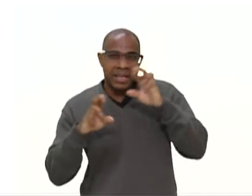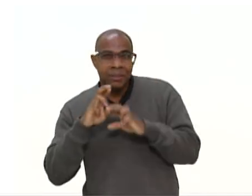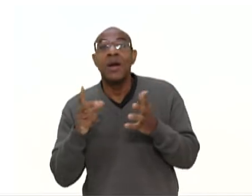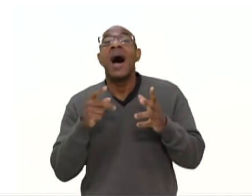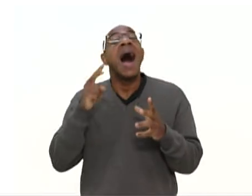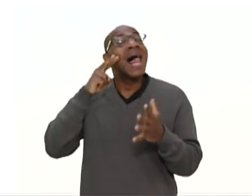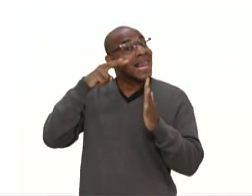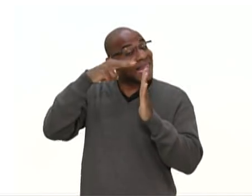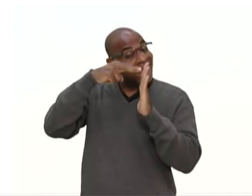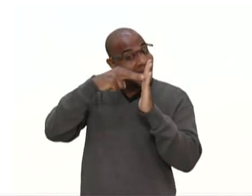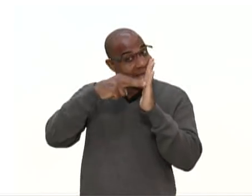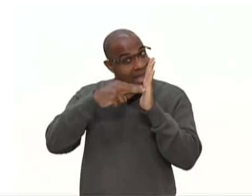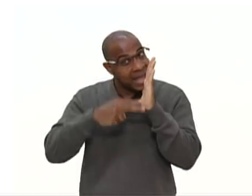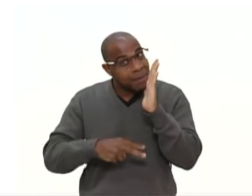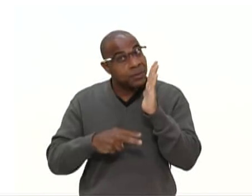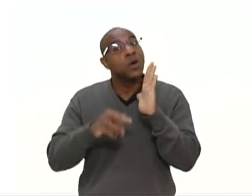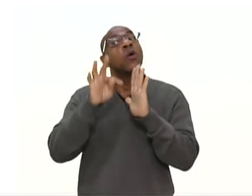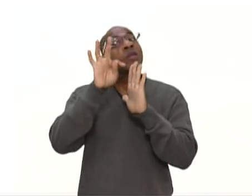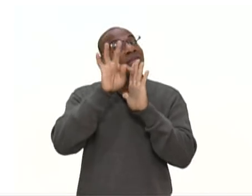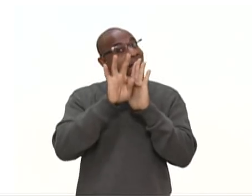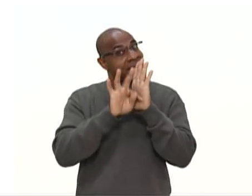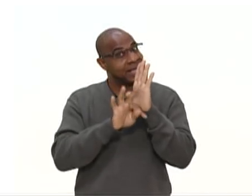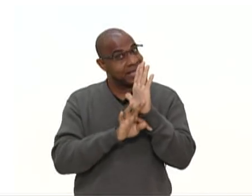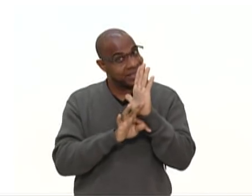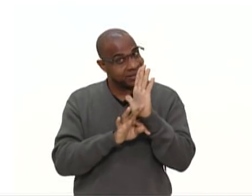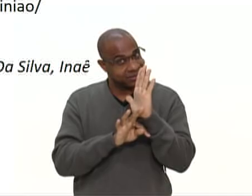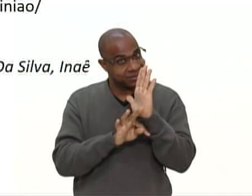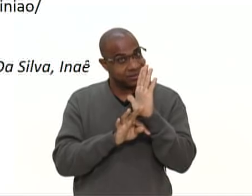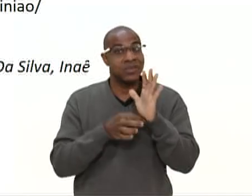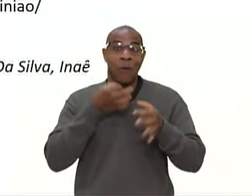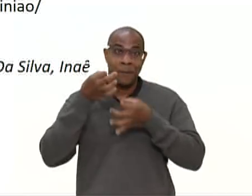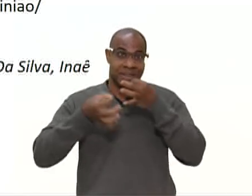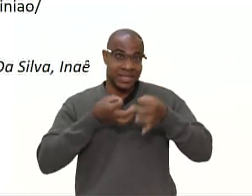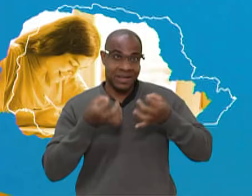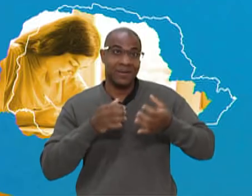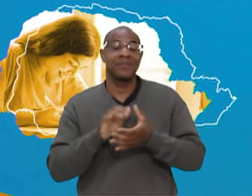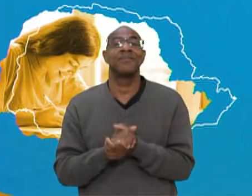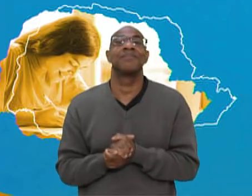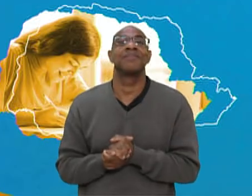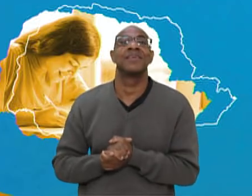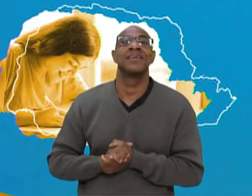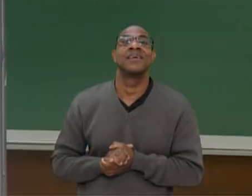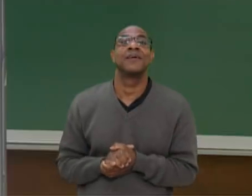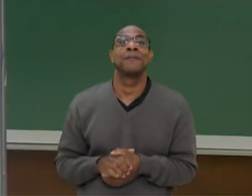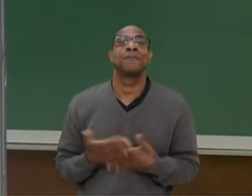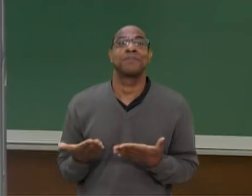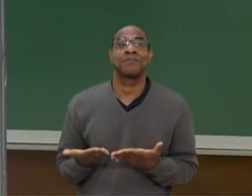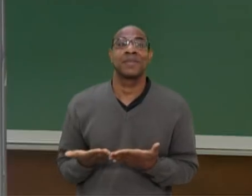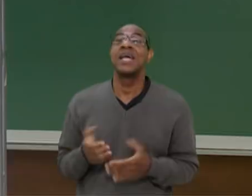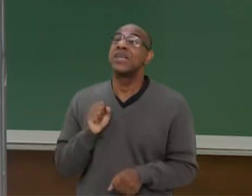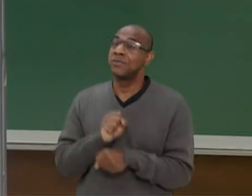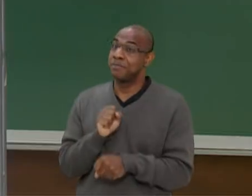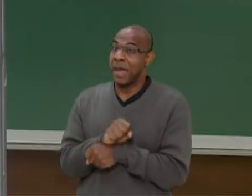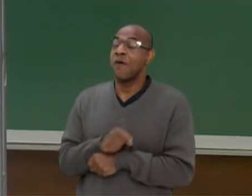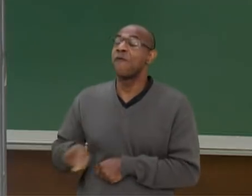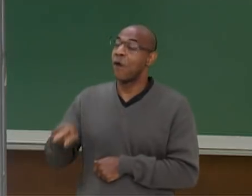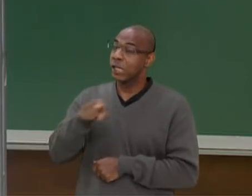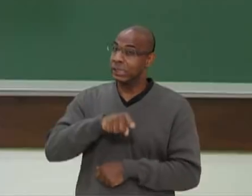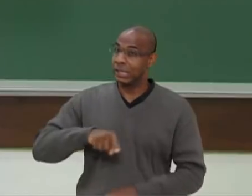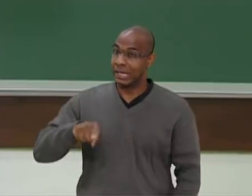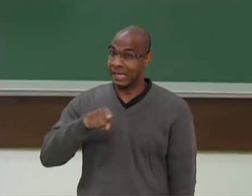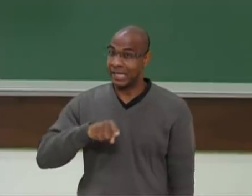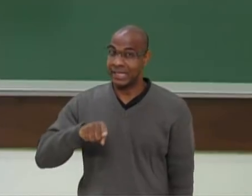texto, artigo de opinião, ok? E eu espero